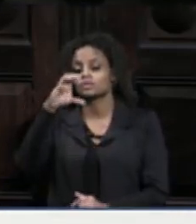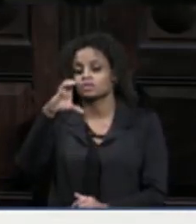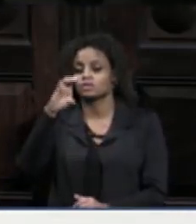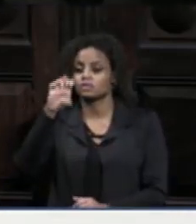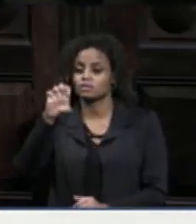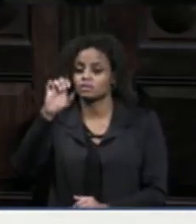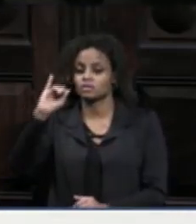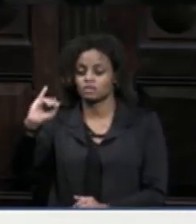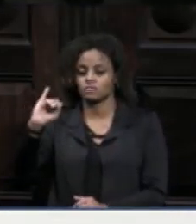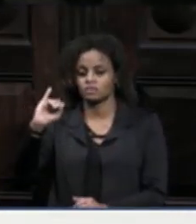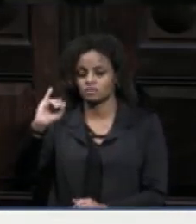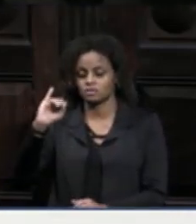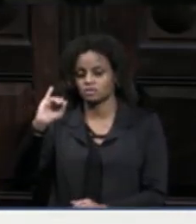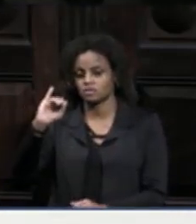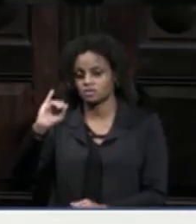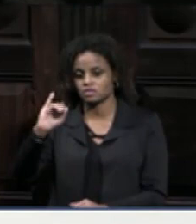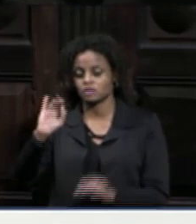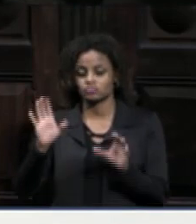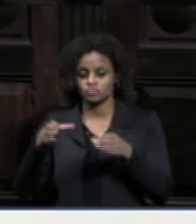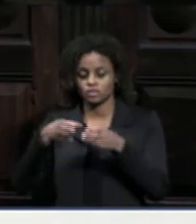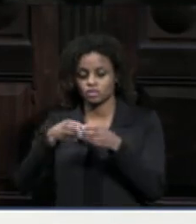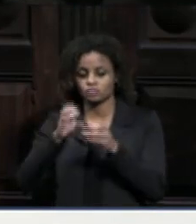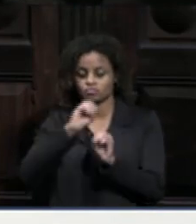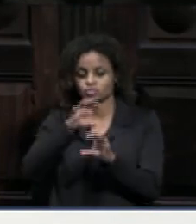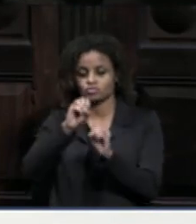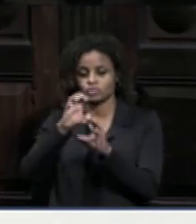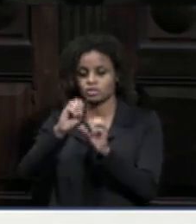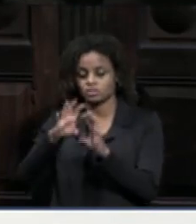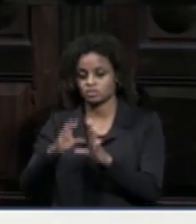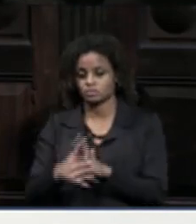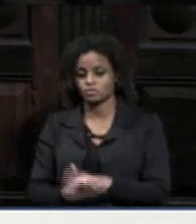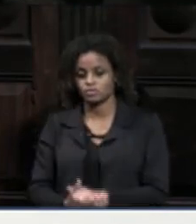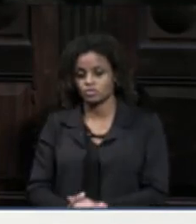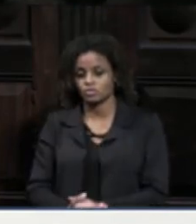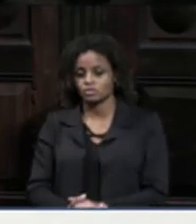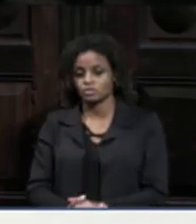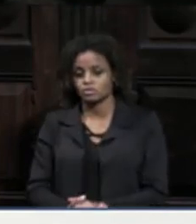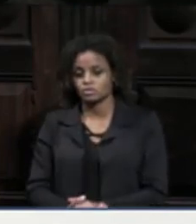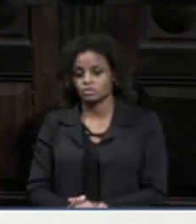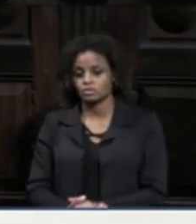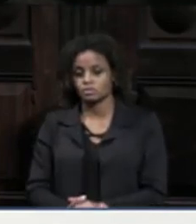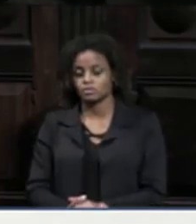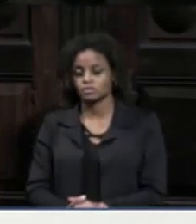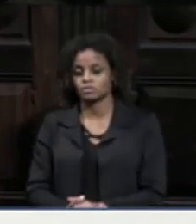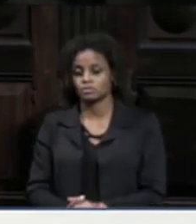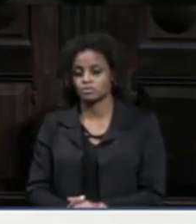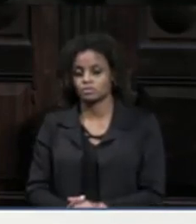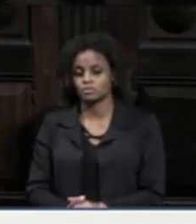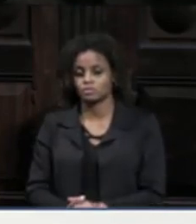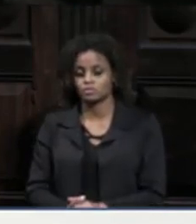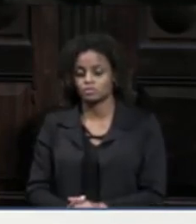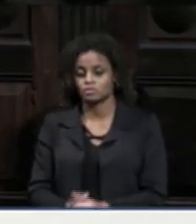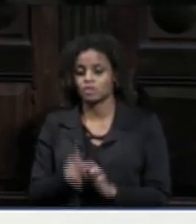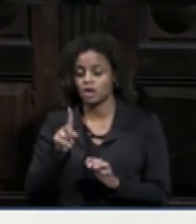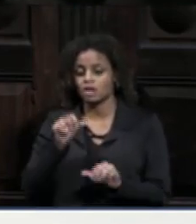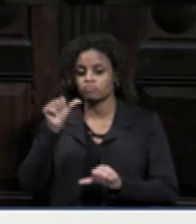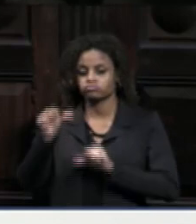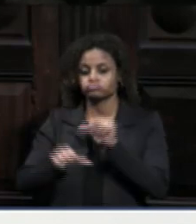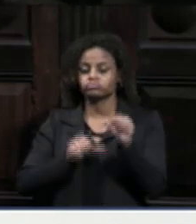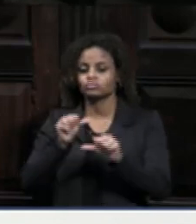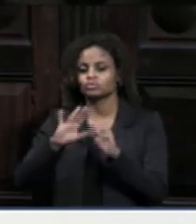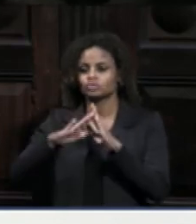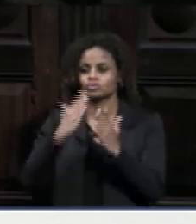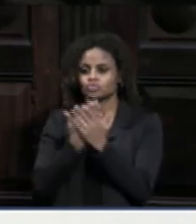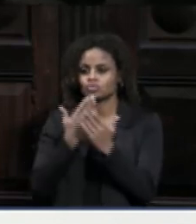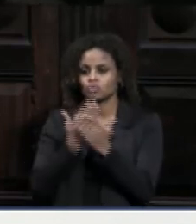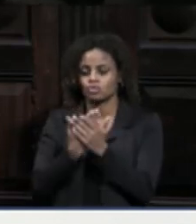e transforma a antiga Escola 15 em Quintino no primeiro